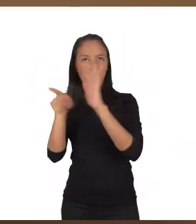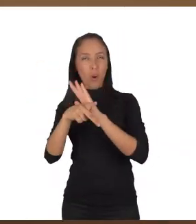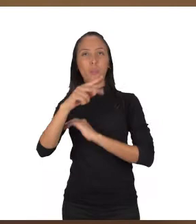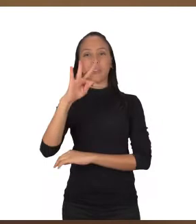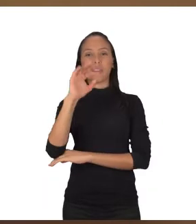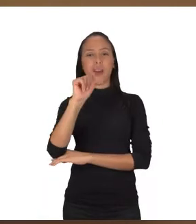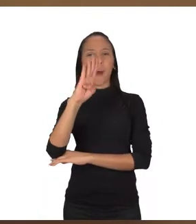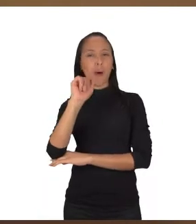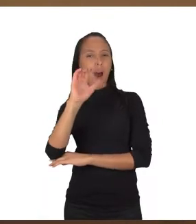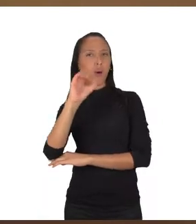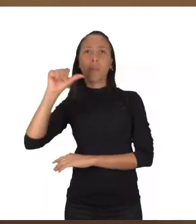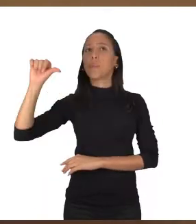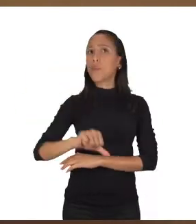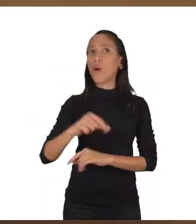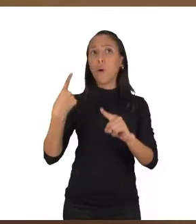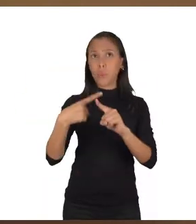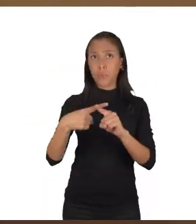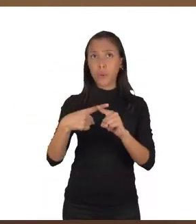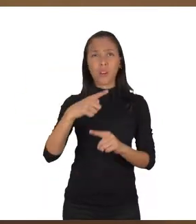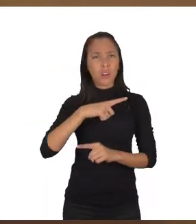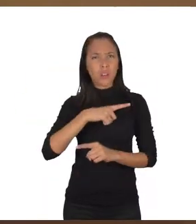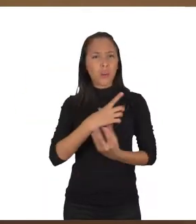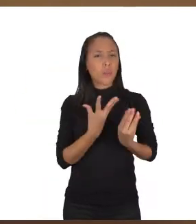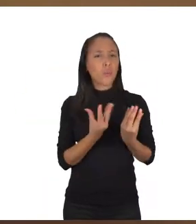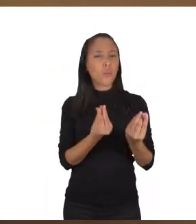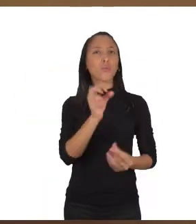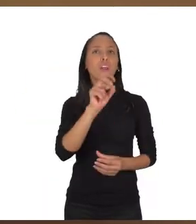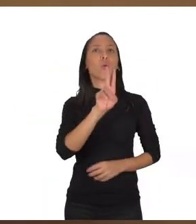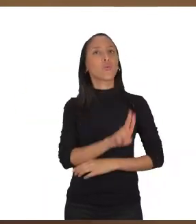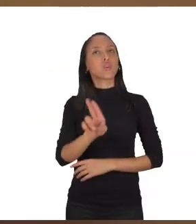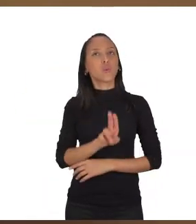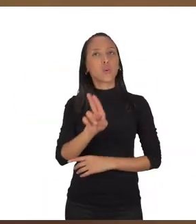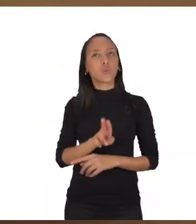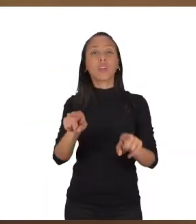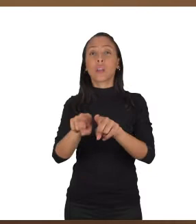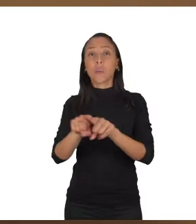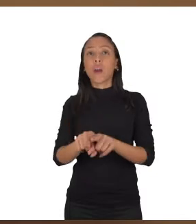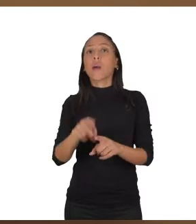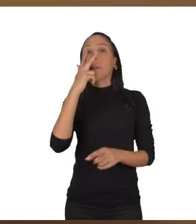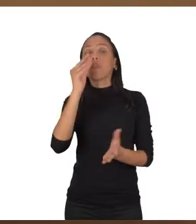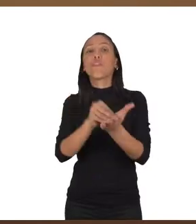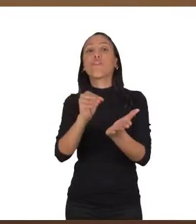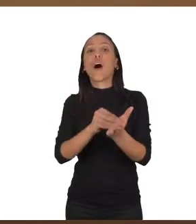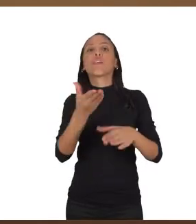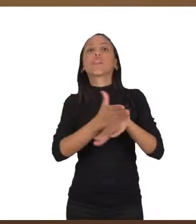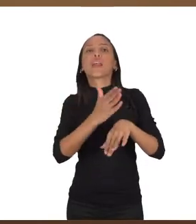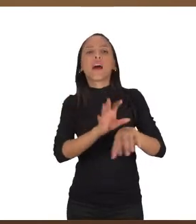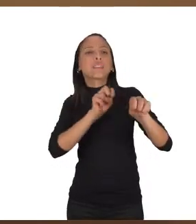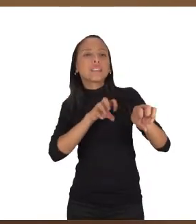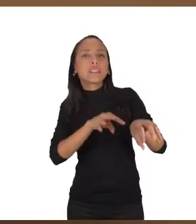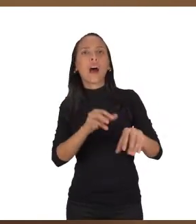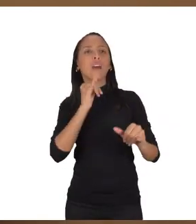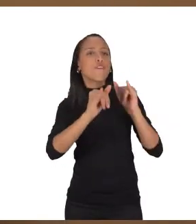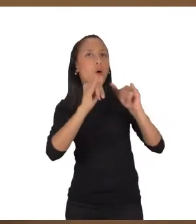quantidade de agrotóxicos, o número de aplicações, a falta de treinamento para aplicação, a falta de